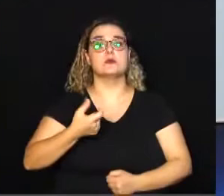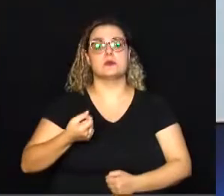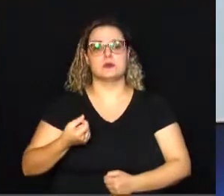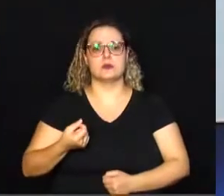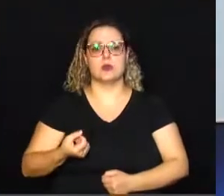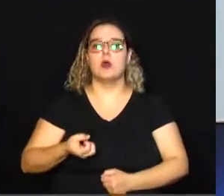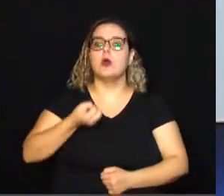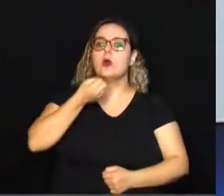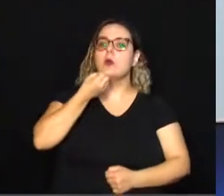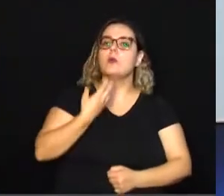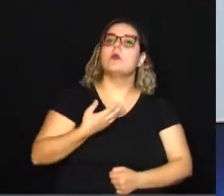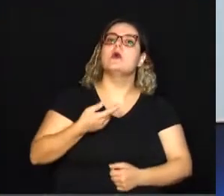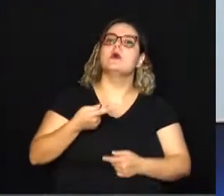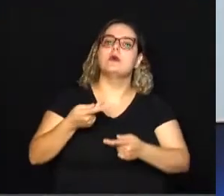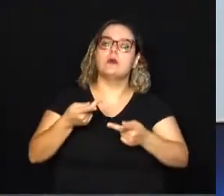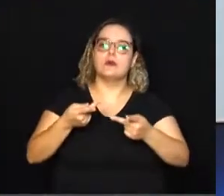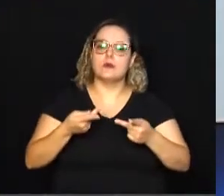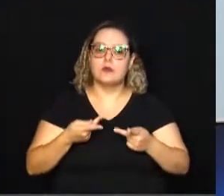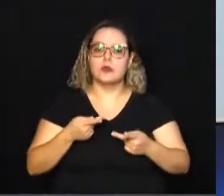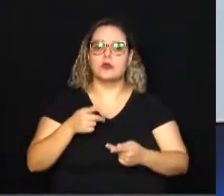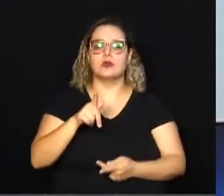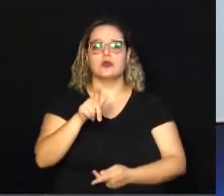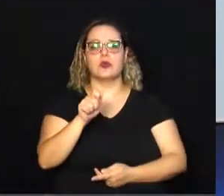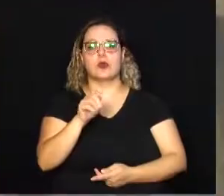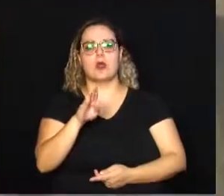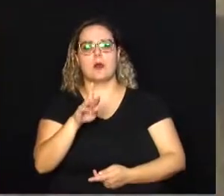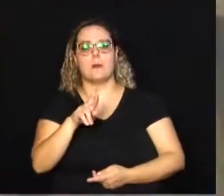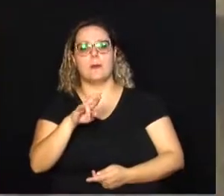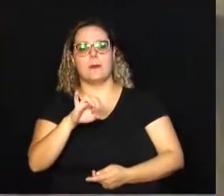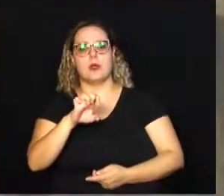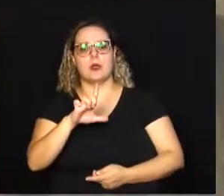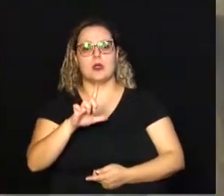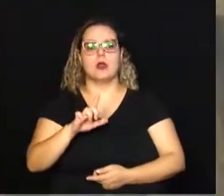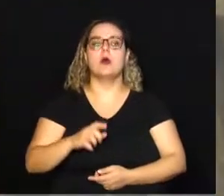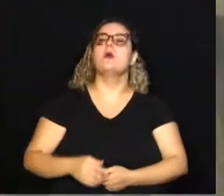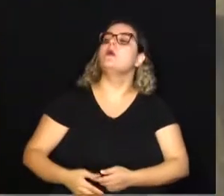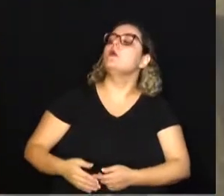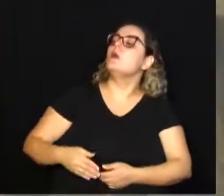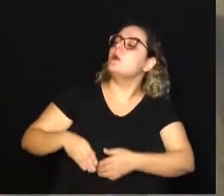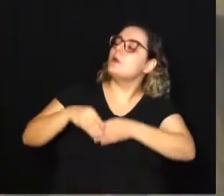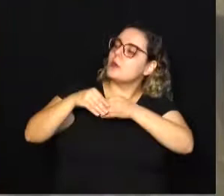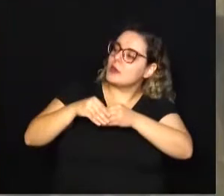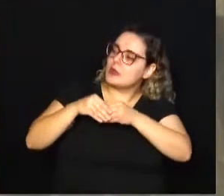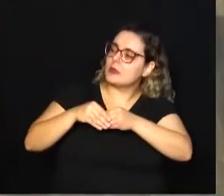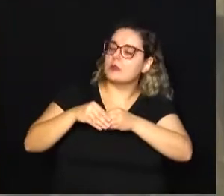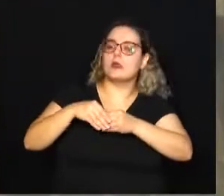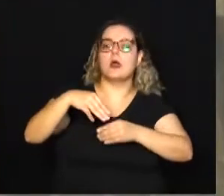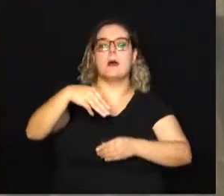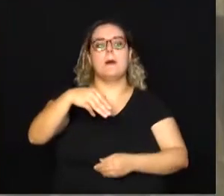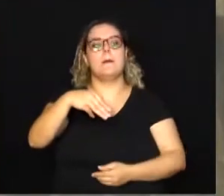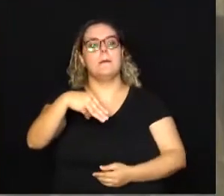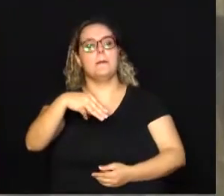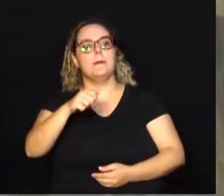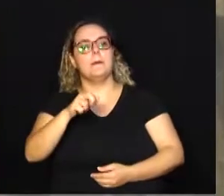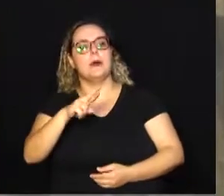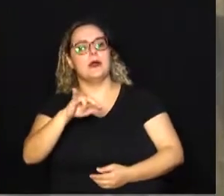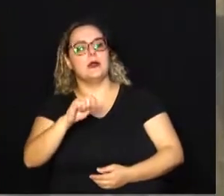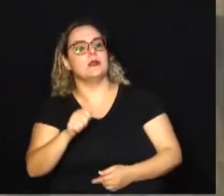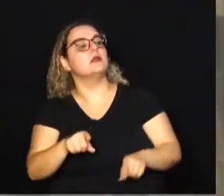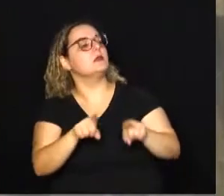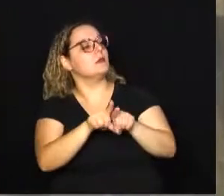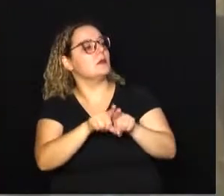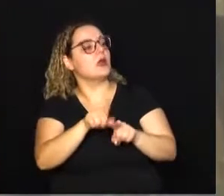Bem-vindo, Gabriel. Cumprimentar a professora Maria Tereza, cumprimentar a vereadora Guida Calisto,